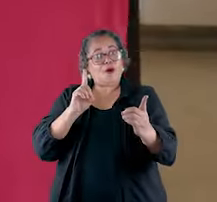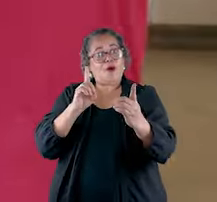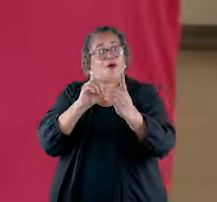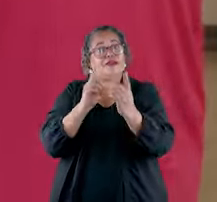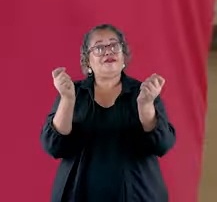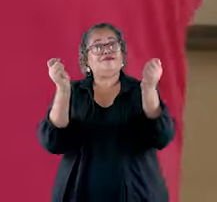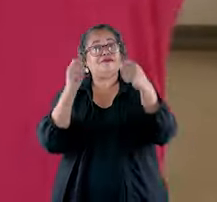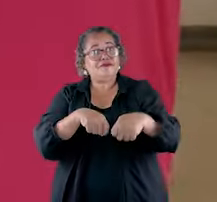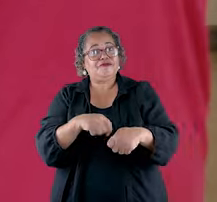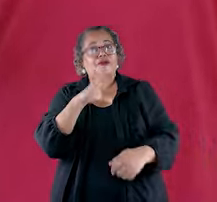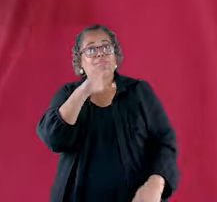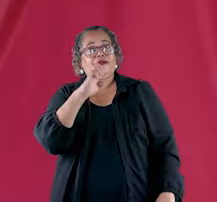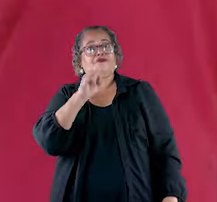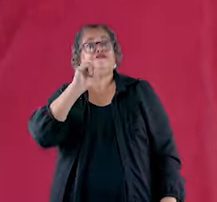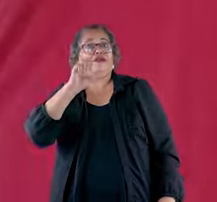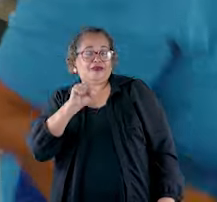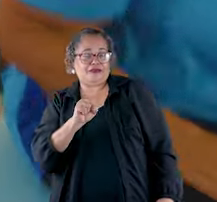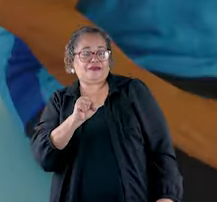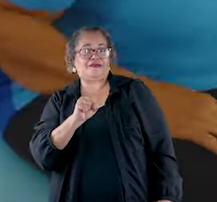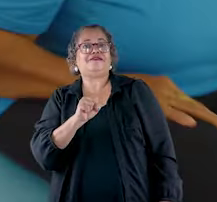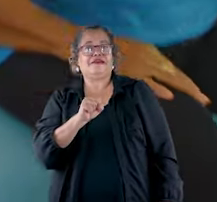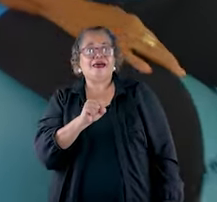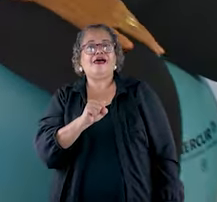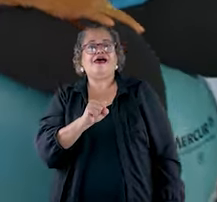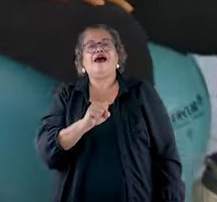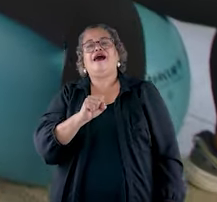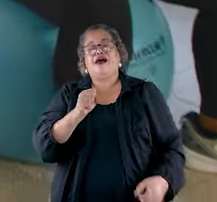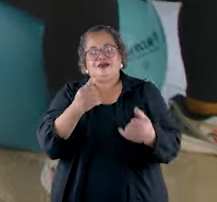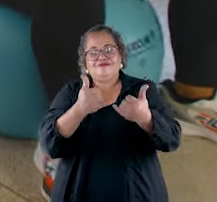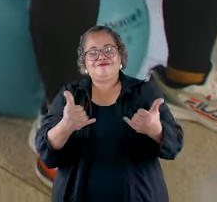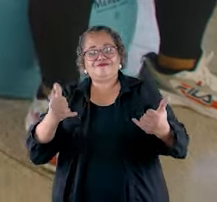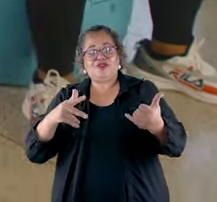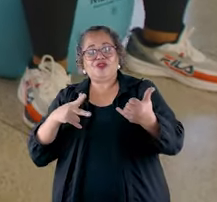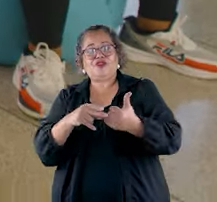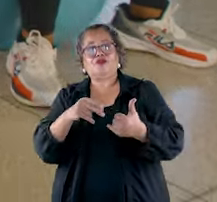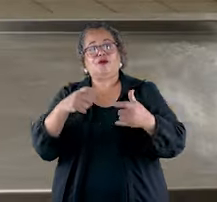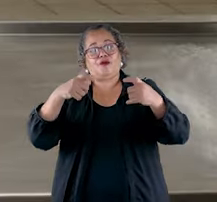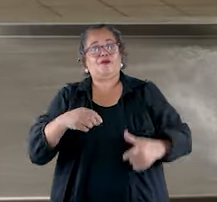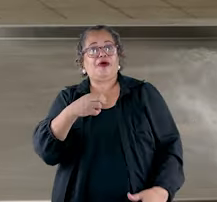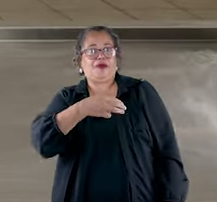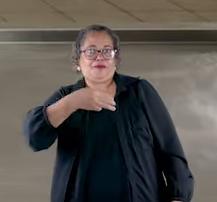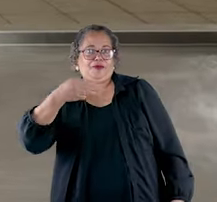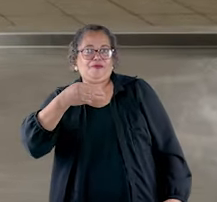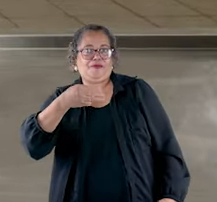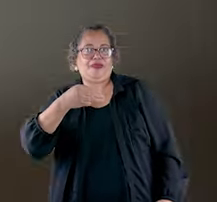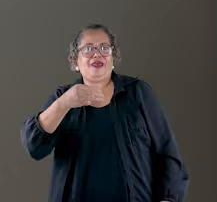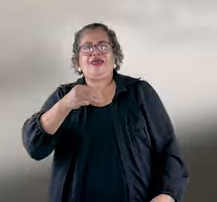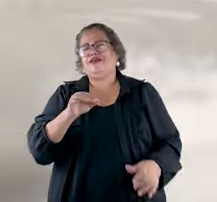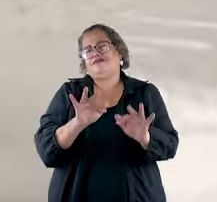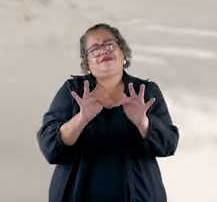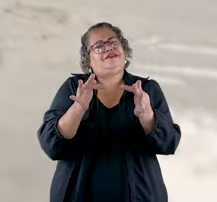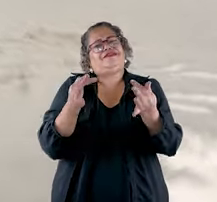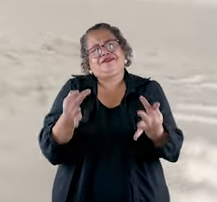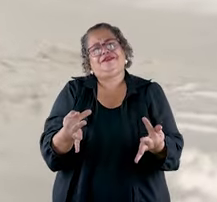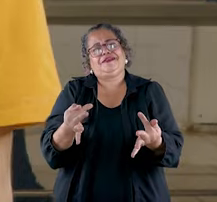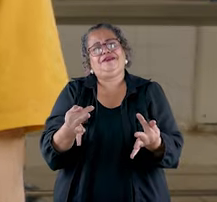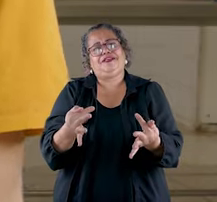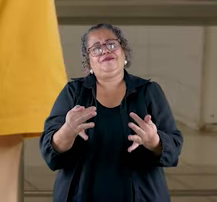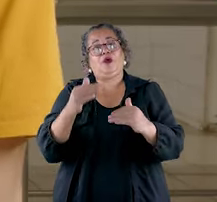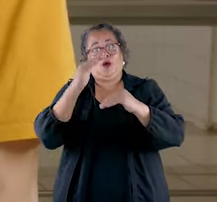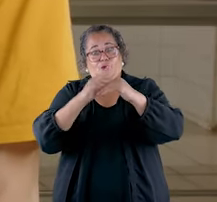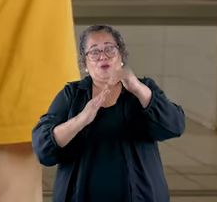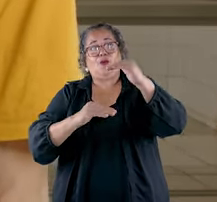capacidade de atendimento dos seais e já já tem uma unidade novinha no Morumbi essa receita não sem erro só de